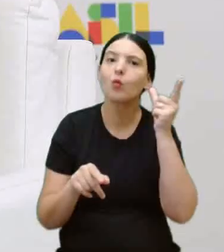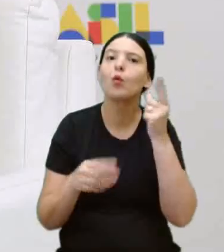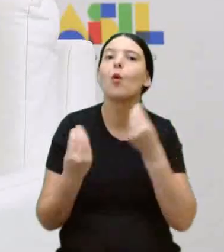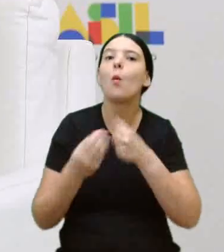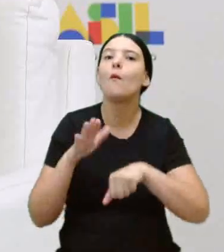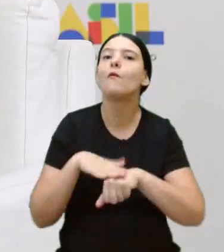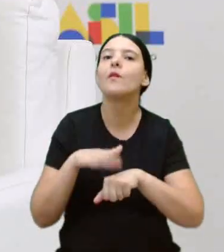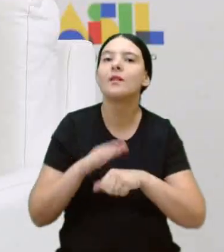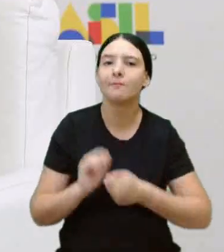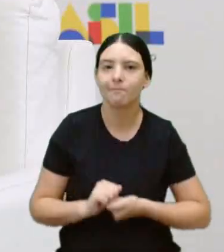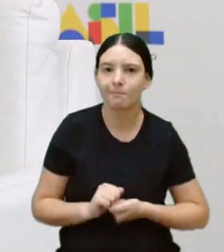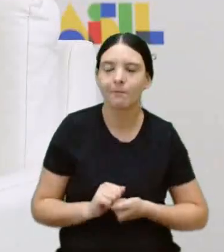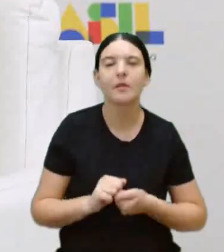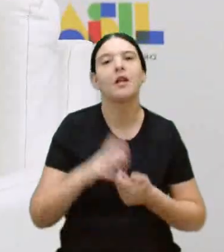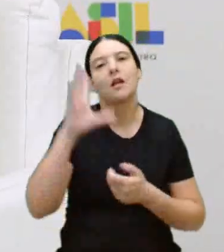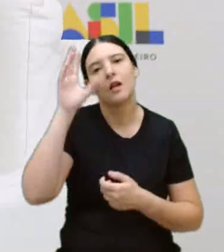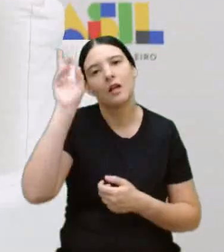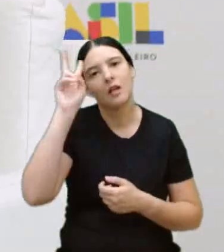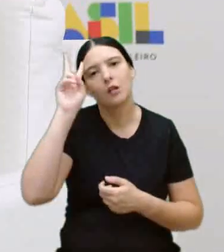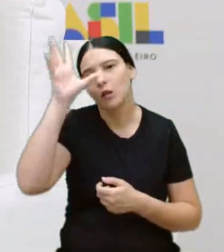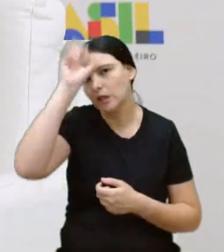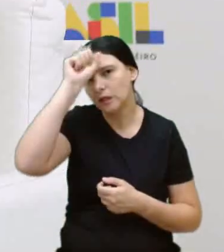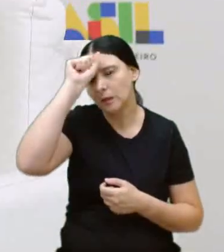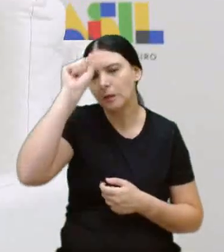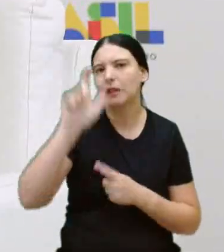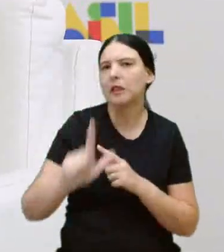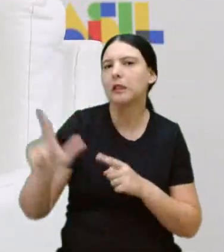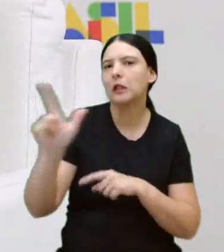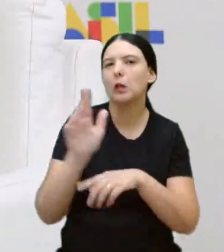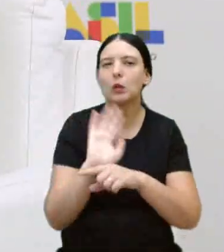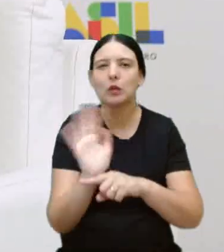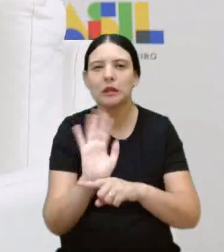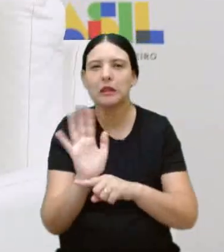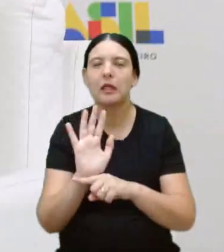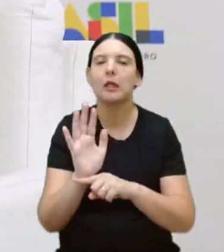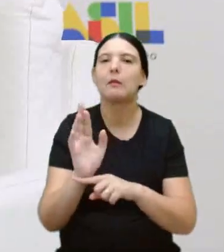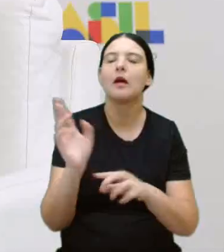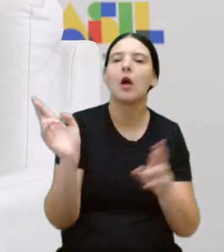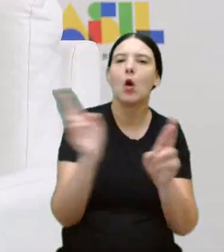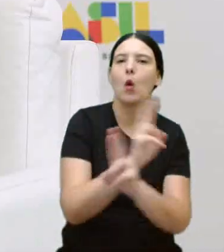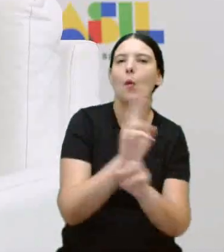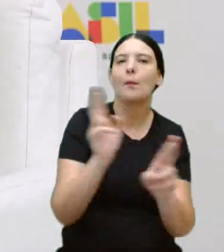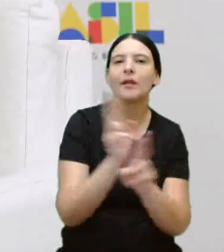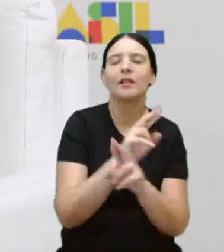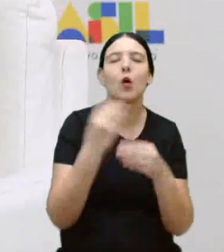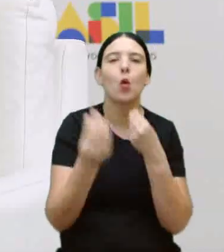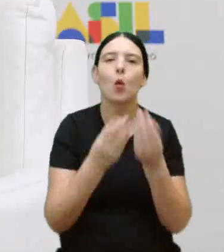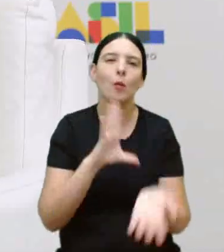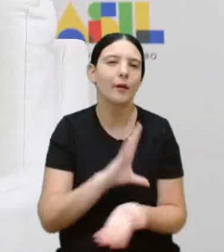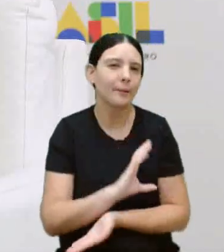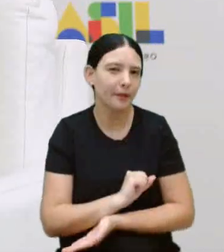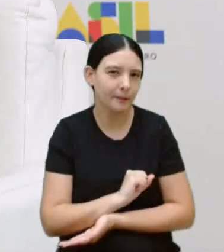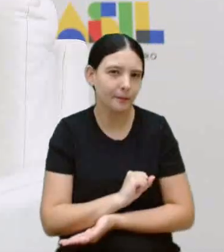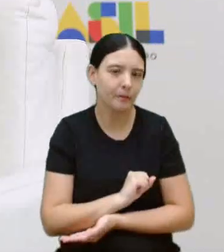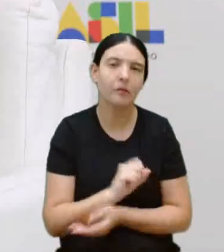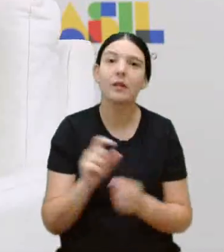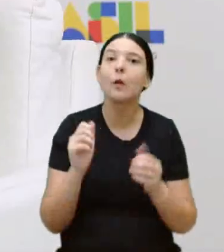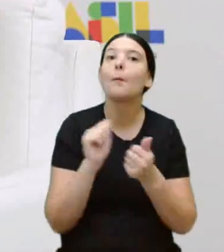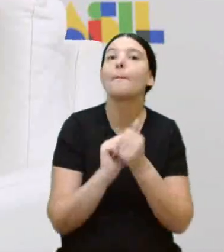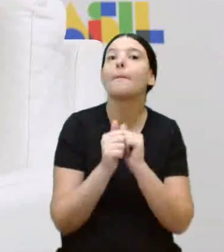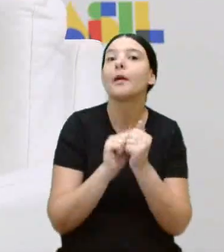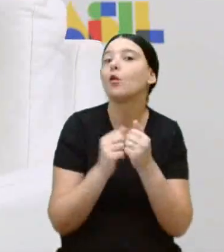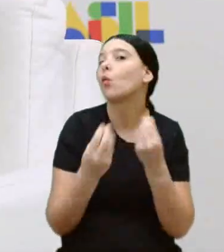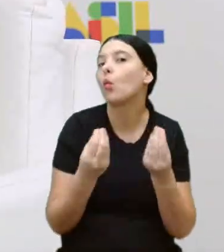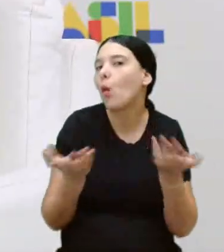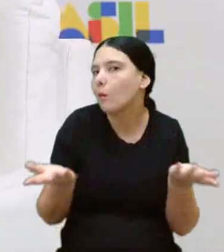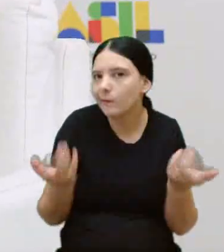aprende com as histórias, na literatura, no cinema, comédia romântica, como as pessoas devem amar. Até como deve ser um beijo. Até como deve ser